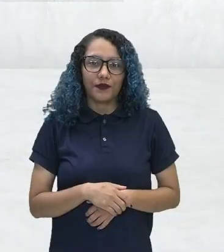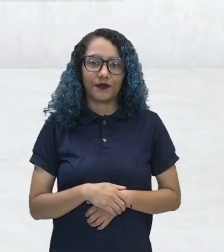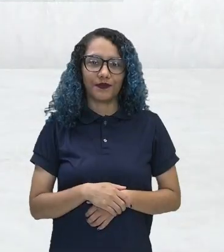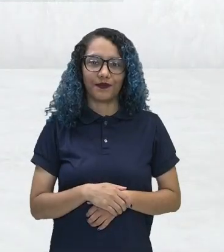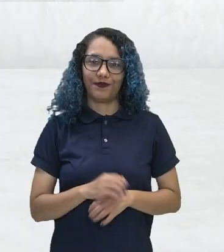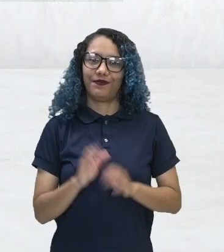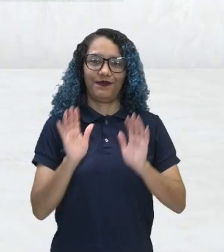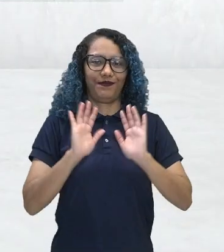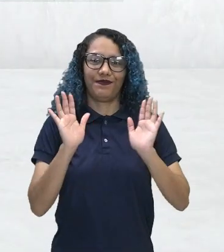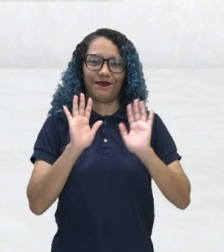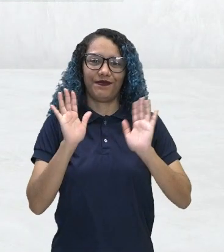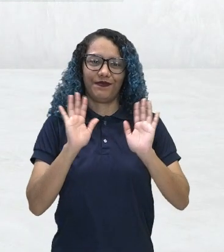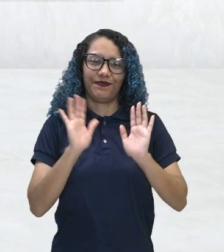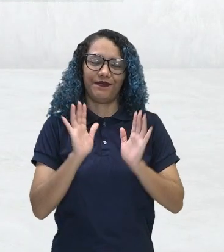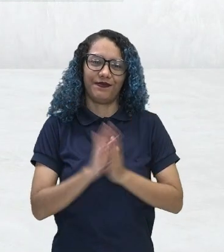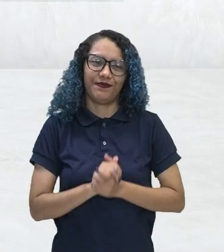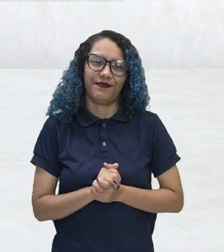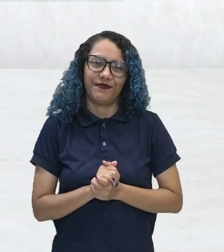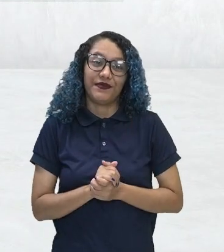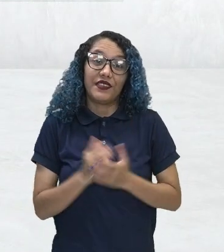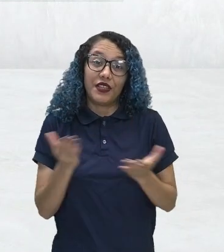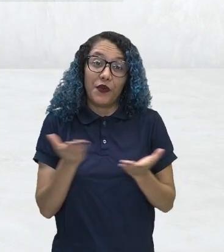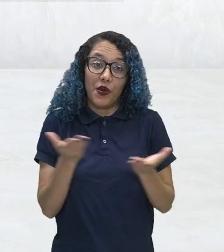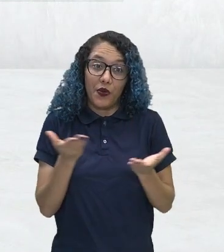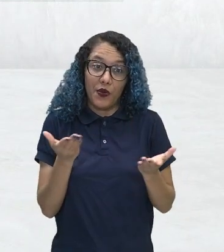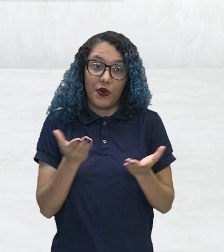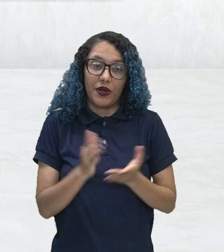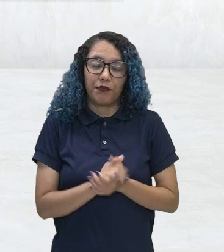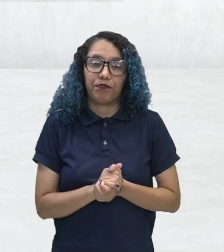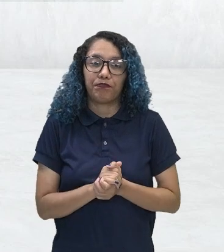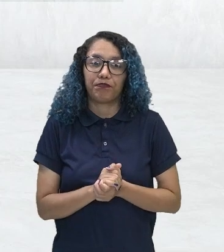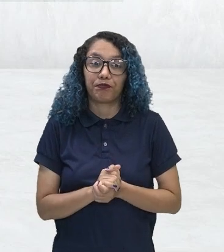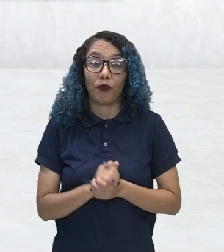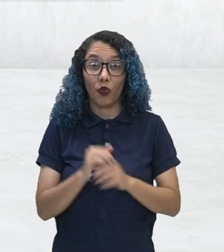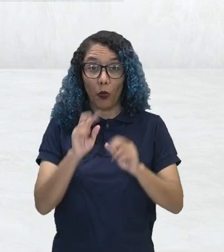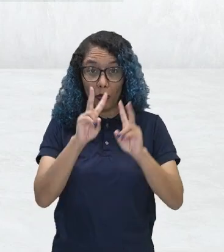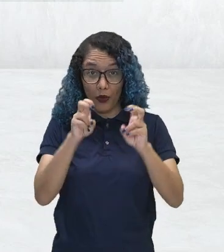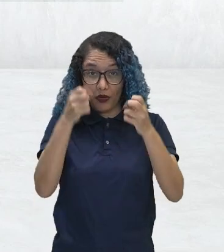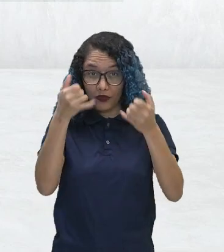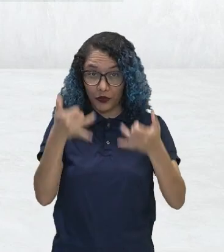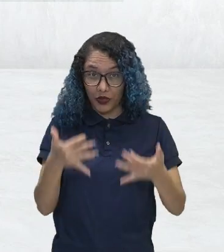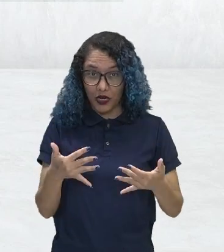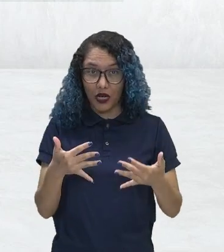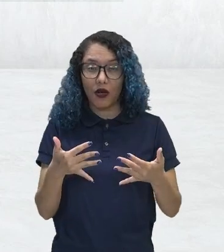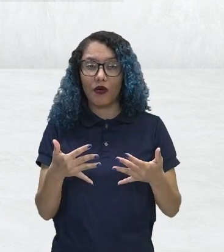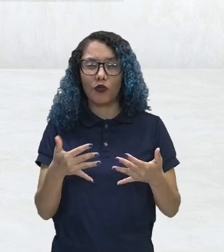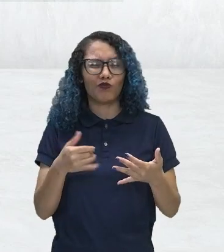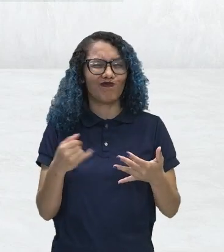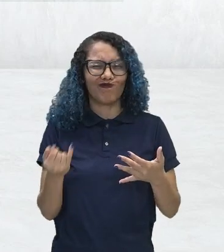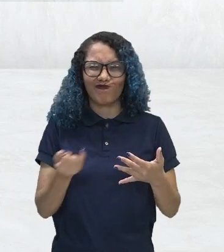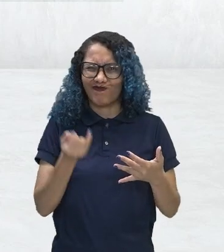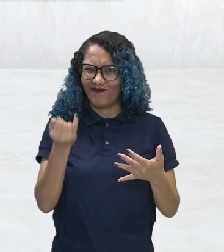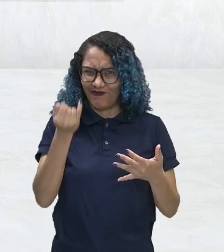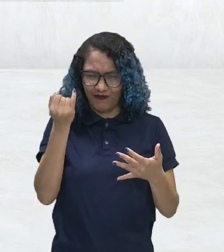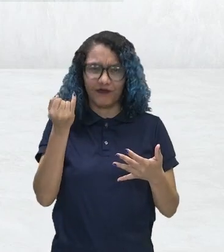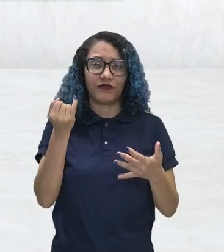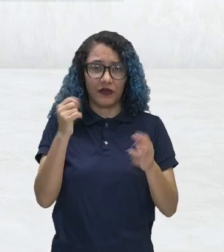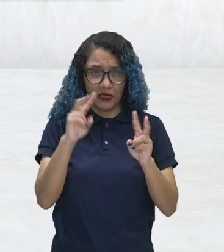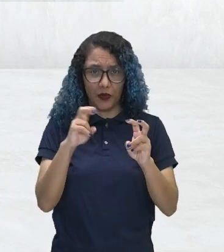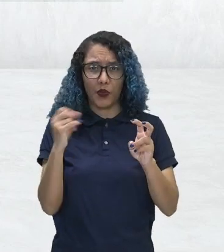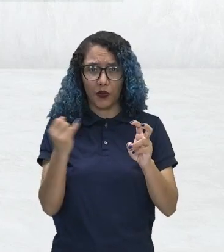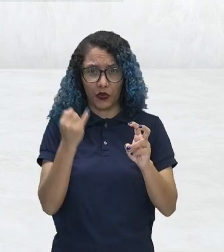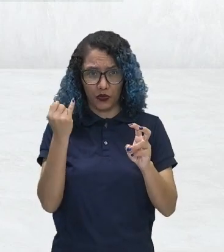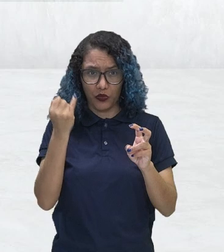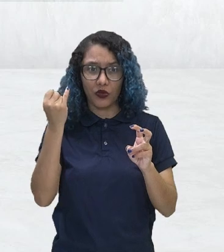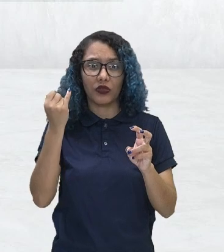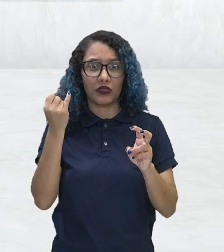Olá, queridos alunos! Hoje nós vamos abordar um assunto muito importante, né, de impacto